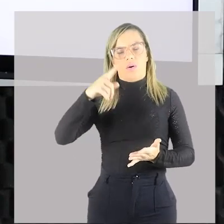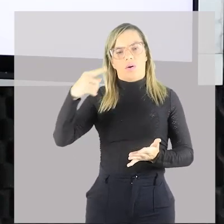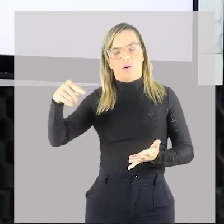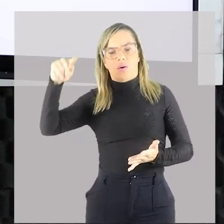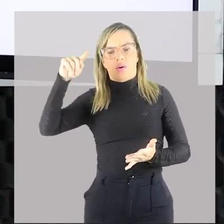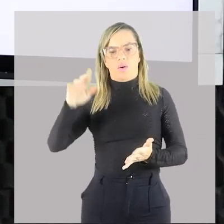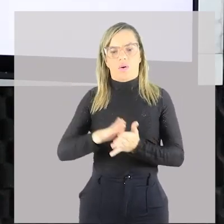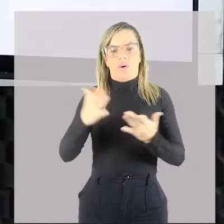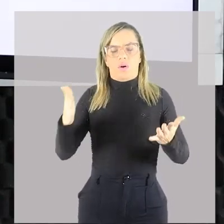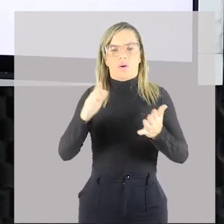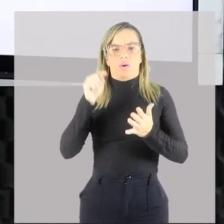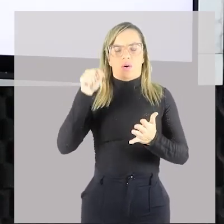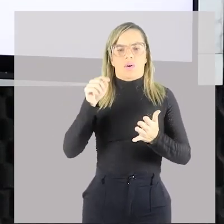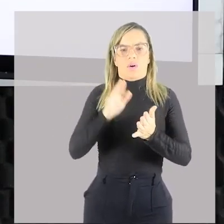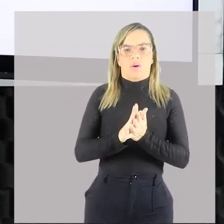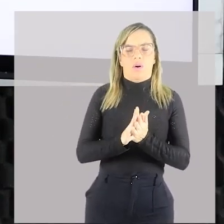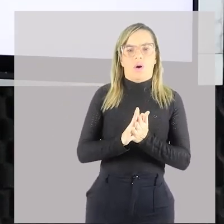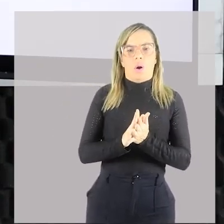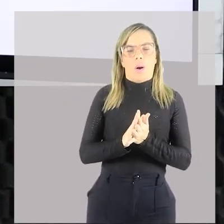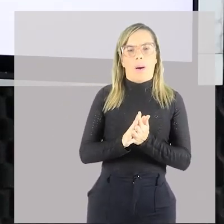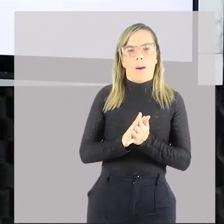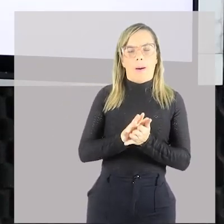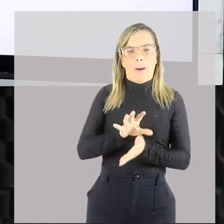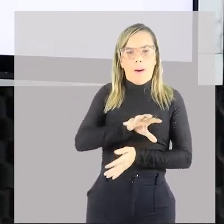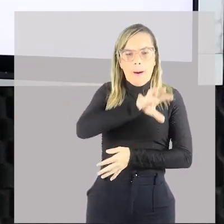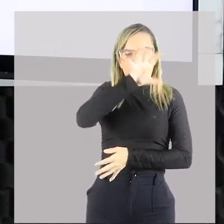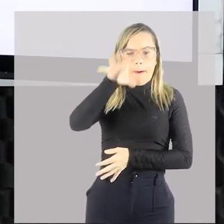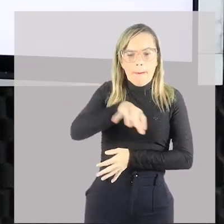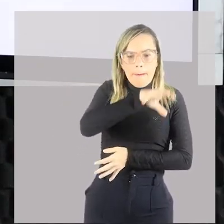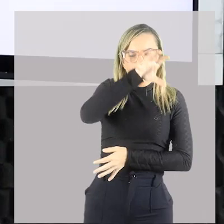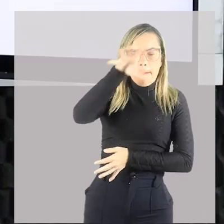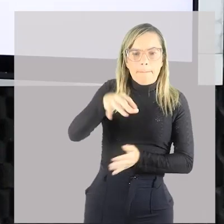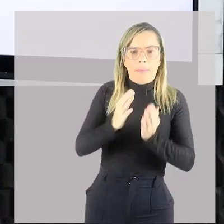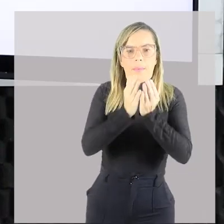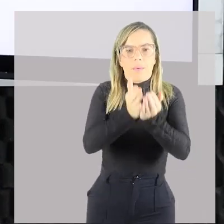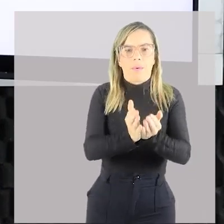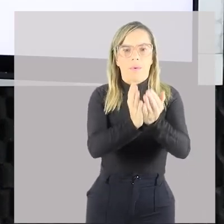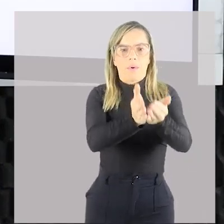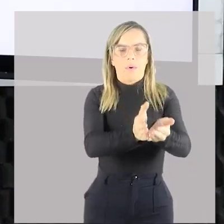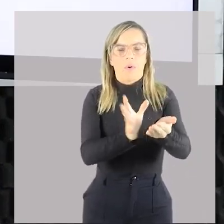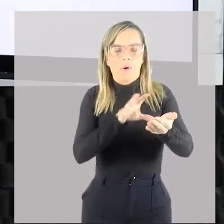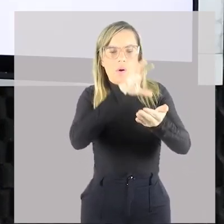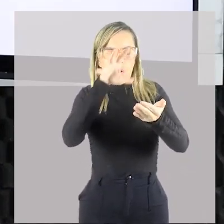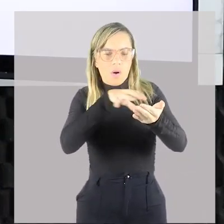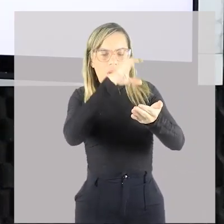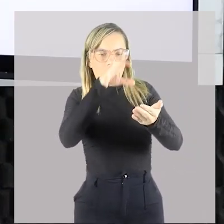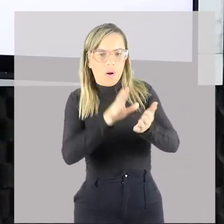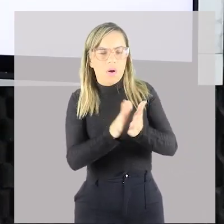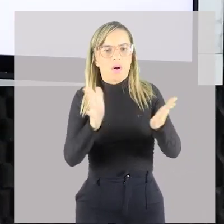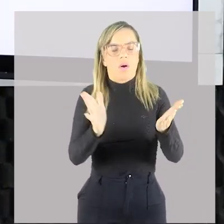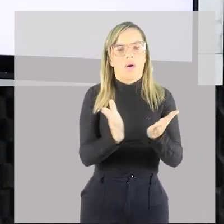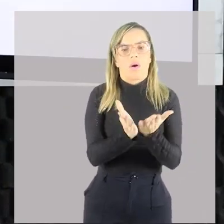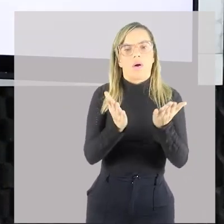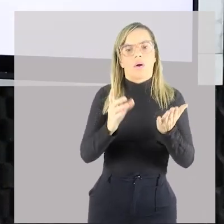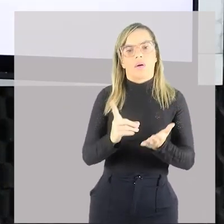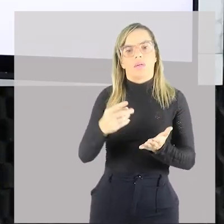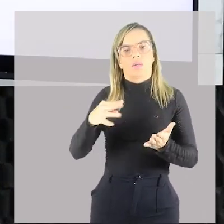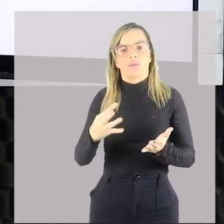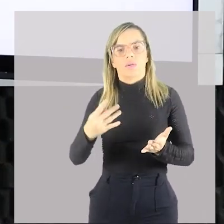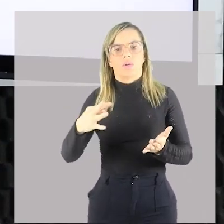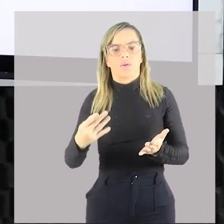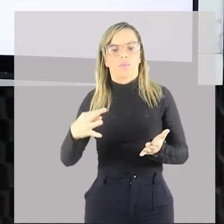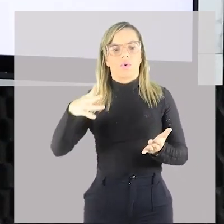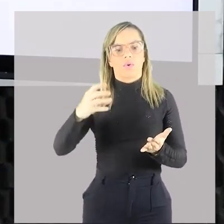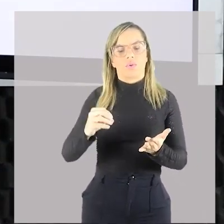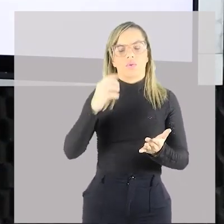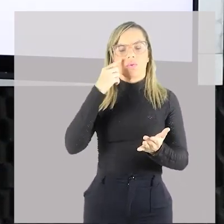um monstro, né, que devora as embarcações, e está lá na Bíblia, em Deuteronômio. Tá? Então, fica a dica aí para você.